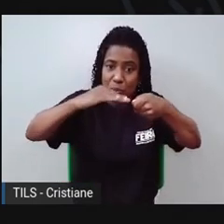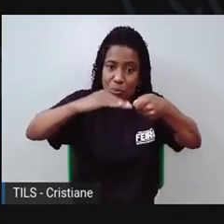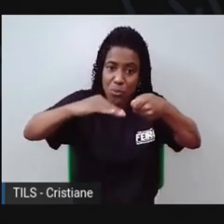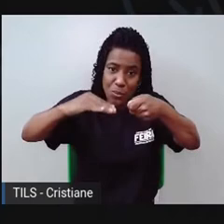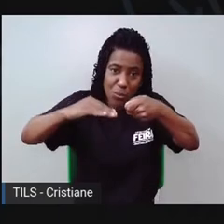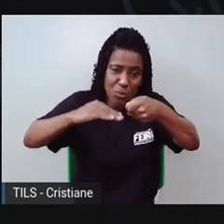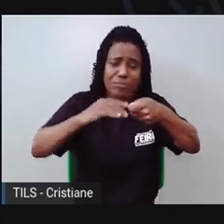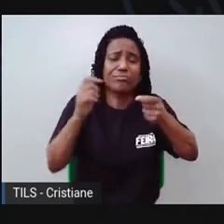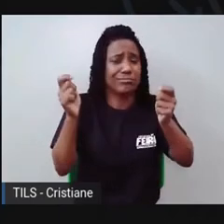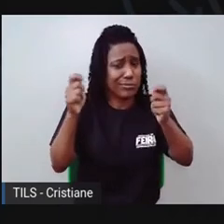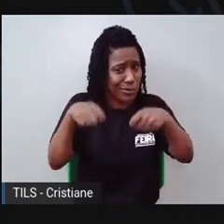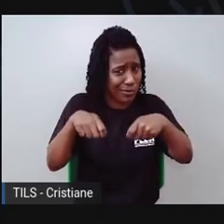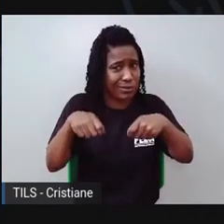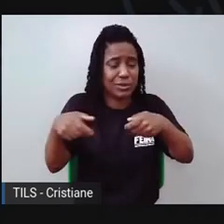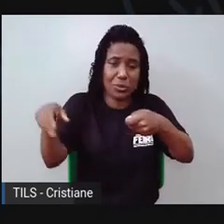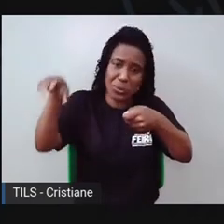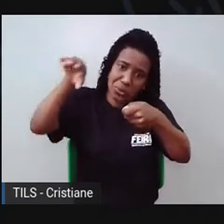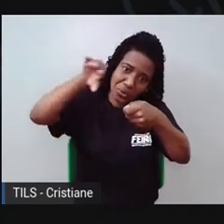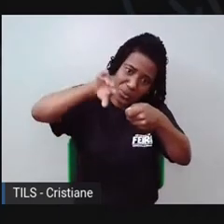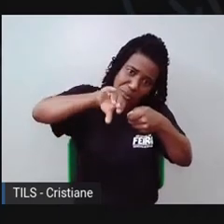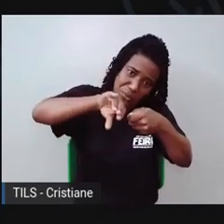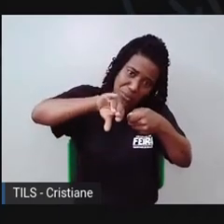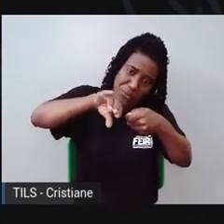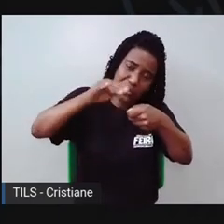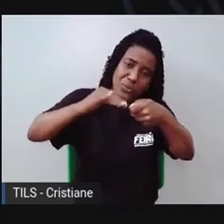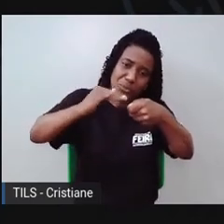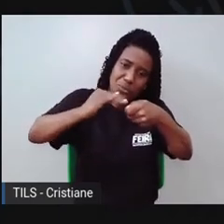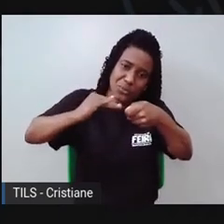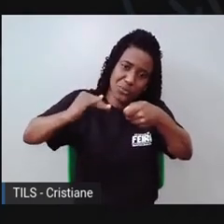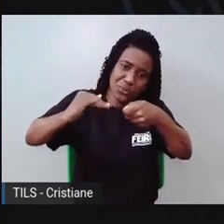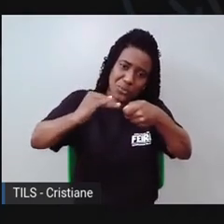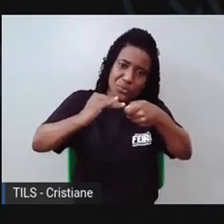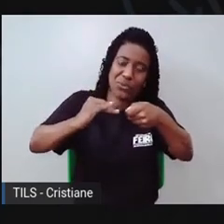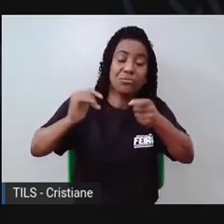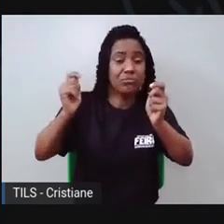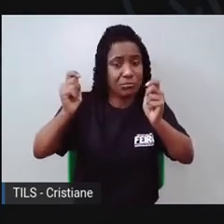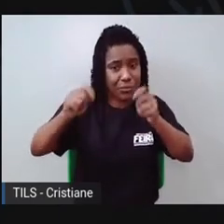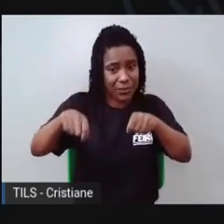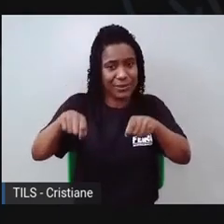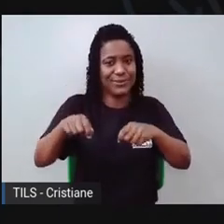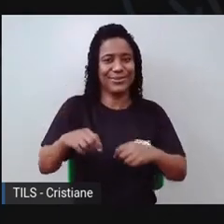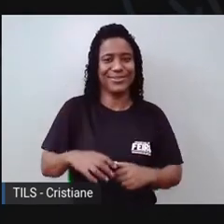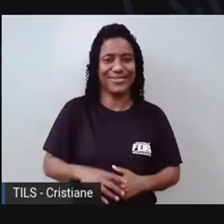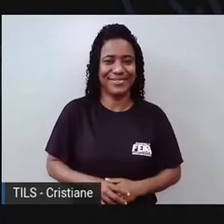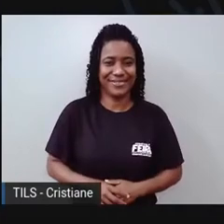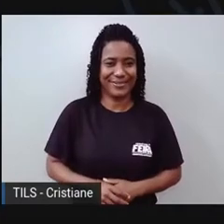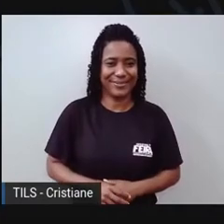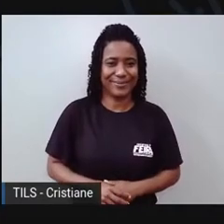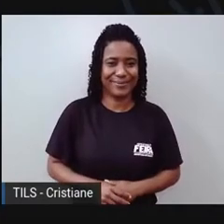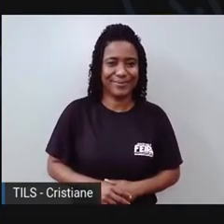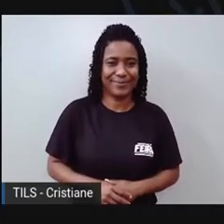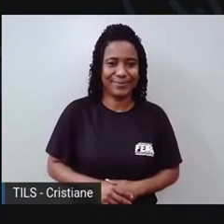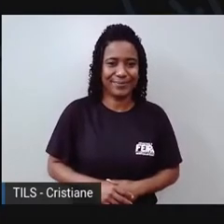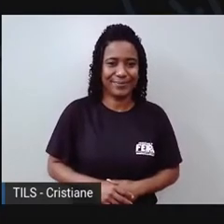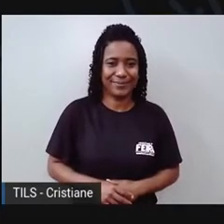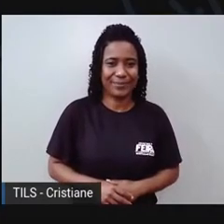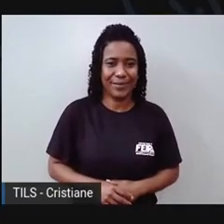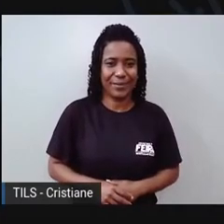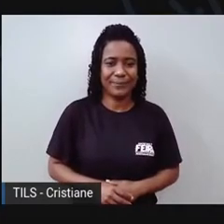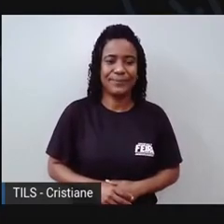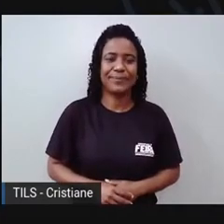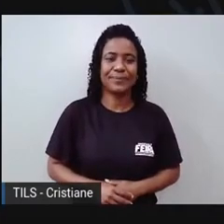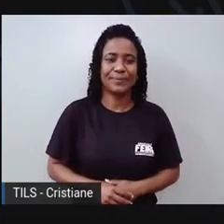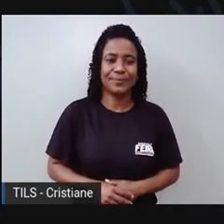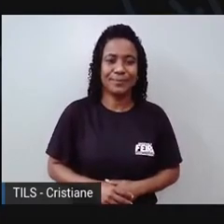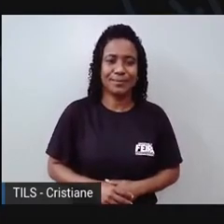todo o papel. Aí pode passar na peneira. Aí a gente já